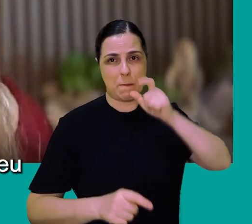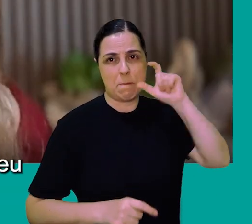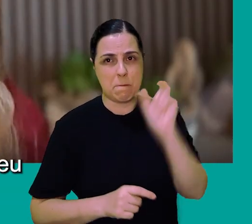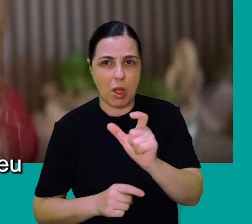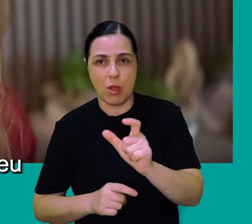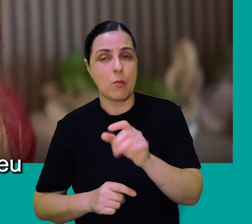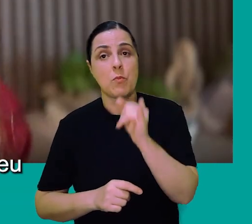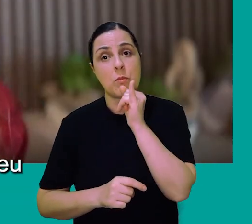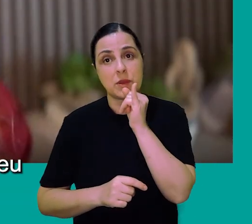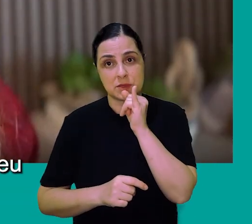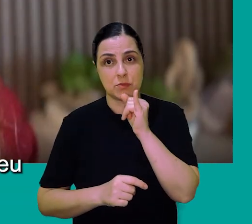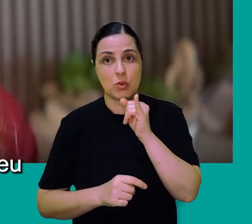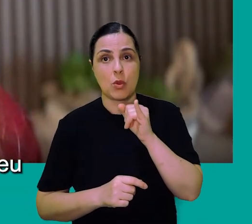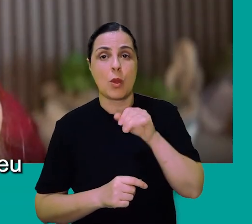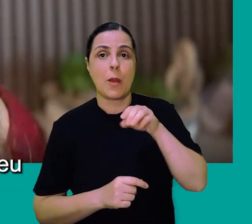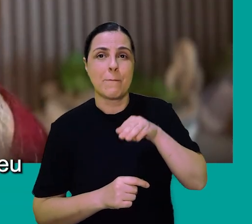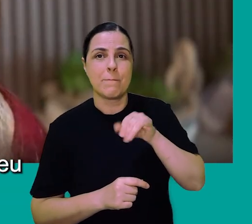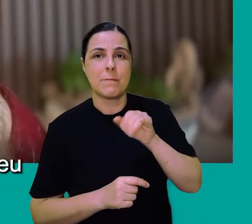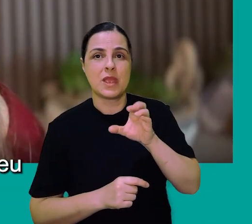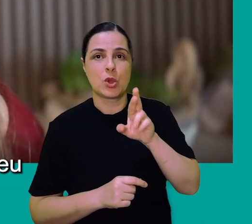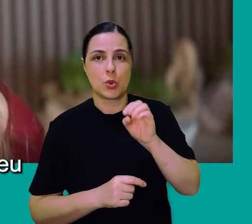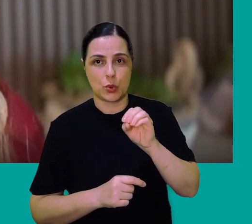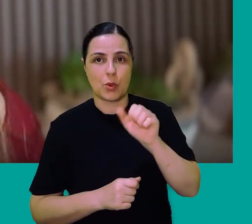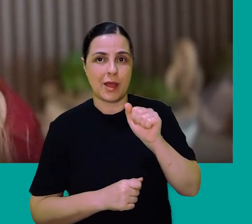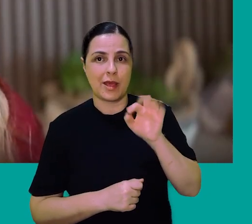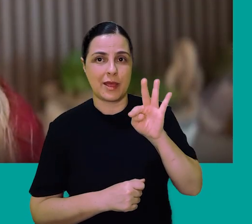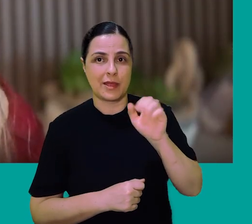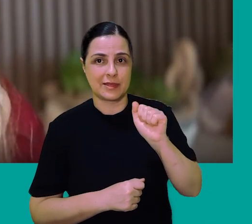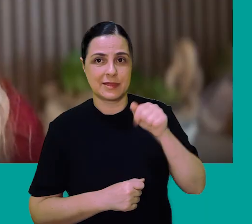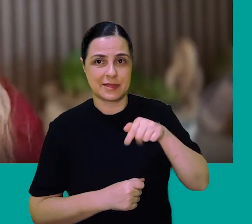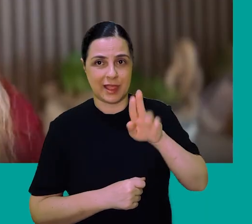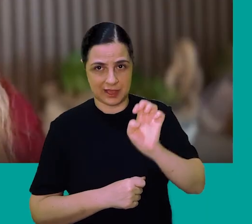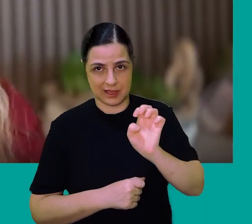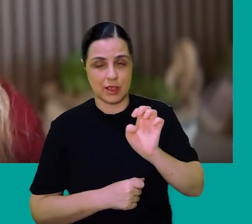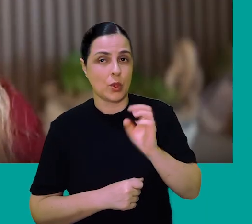assim, aquele exemplo que eu falei de encaminhar para